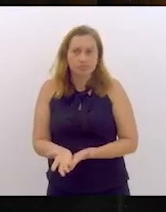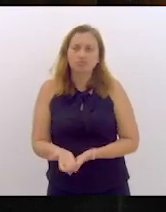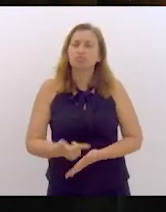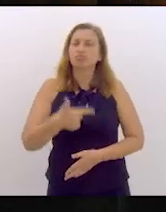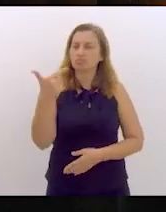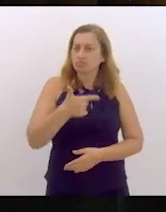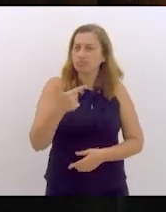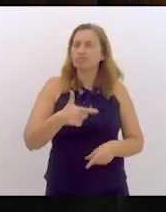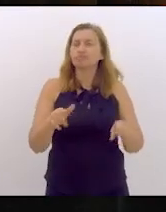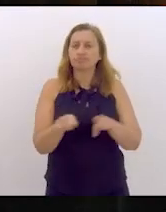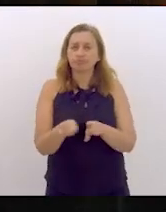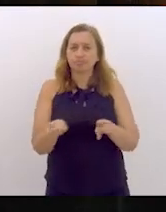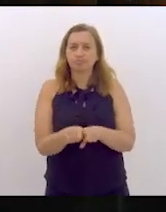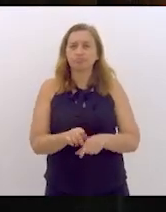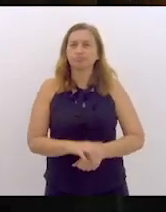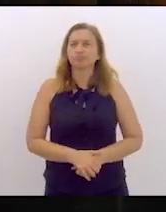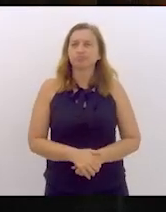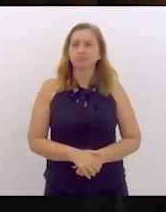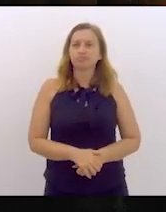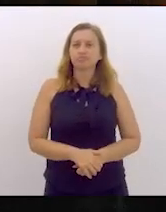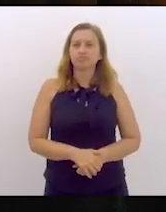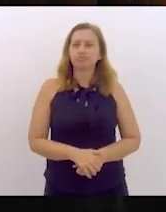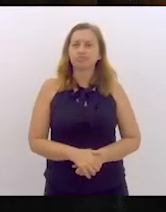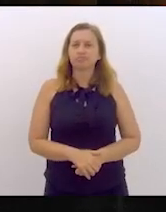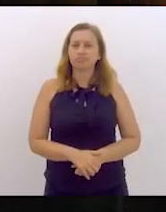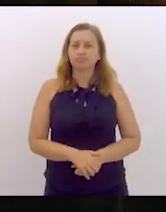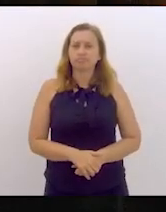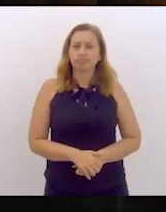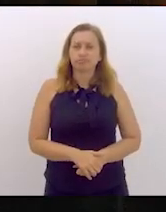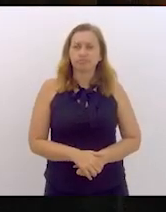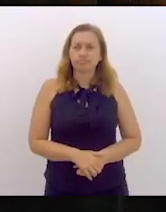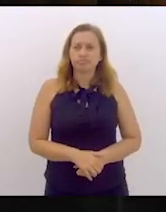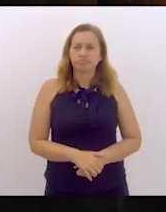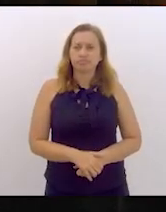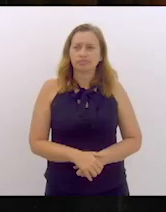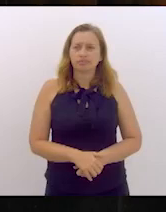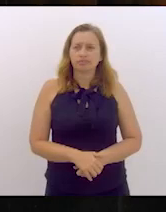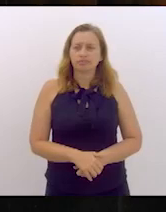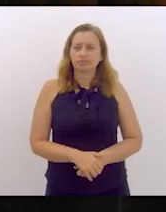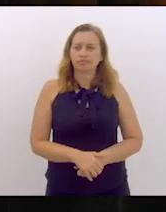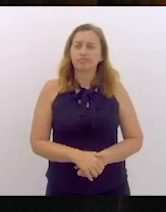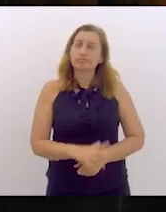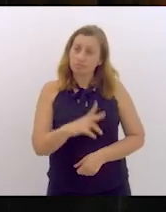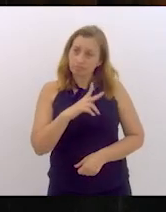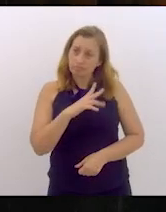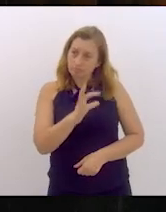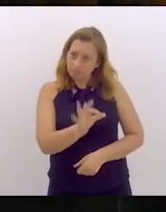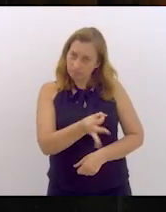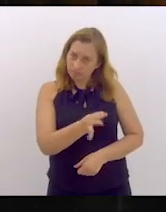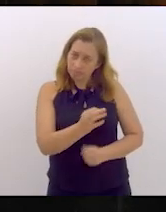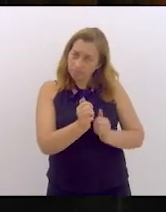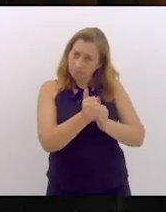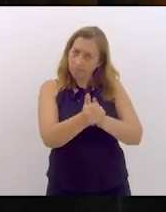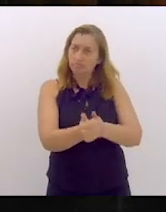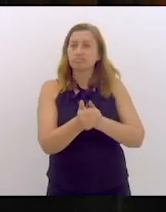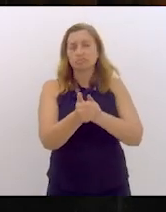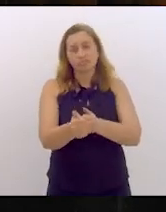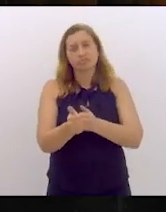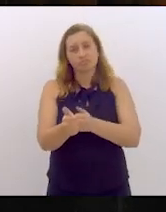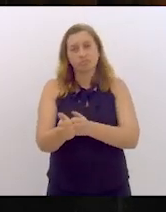tem um segundo aspecto é a Prota e evidentemente segmentos